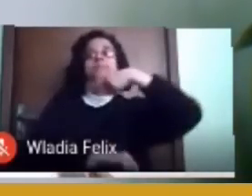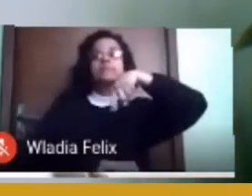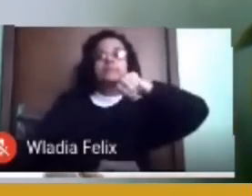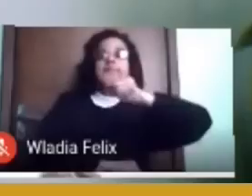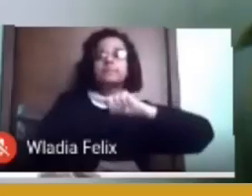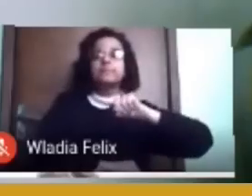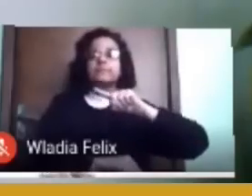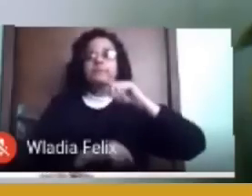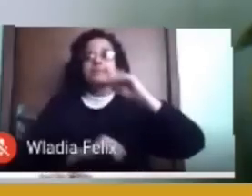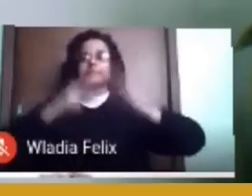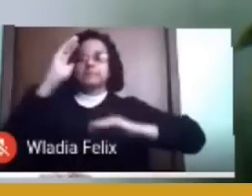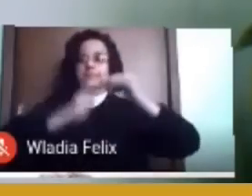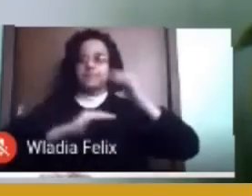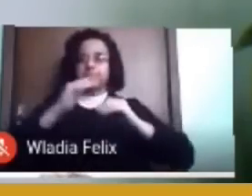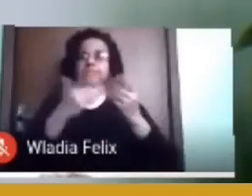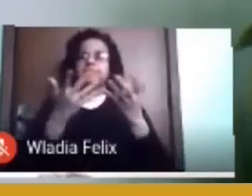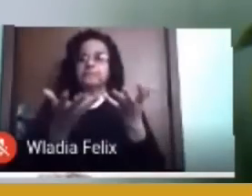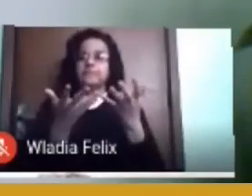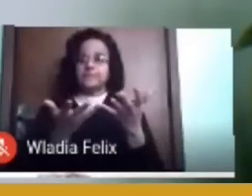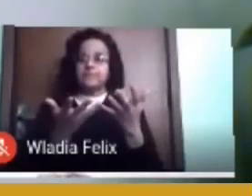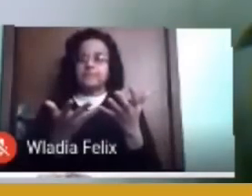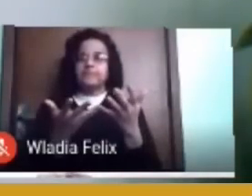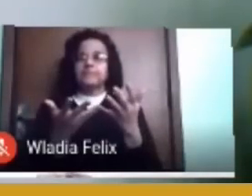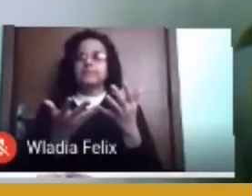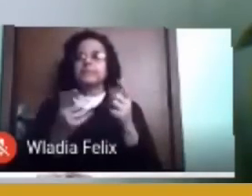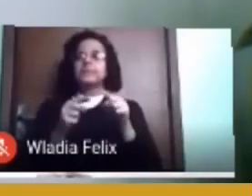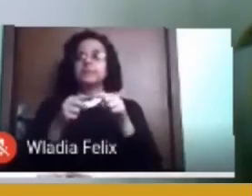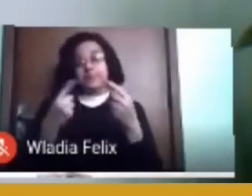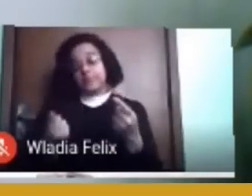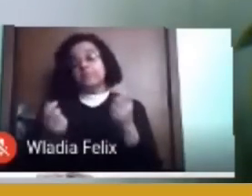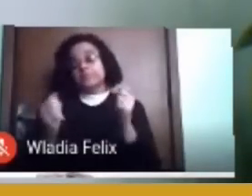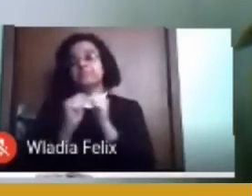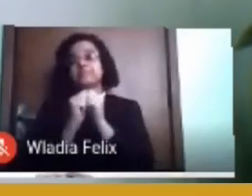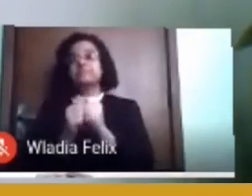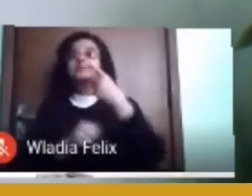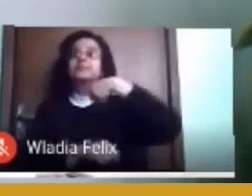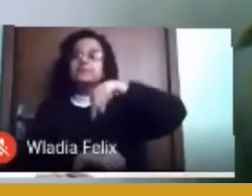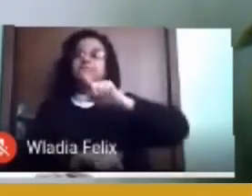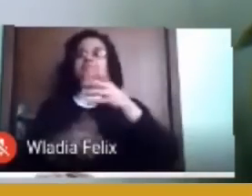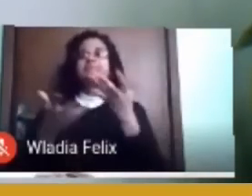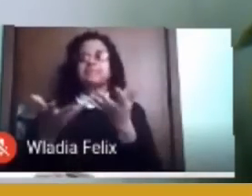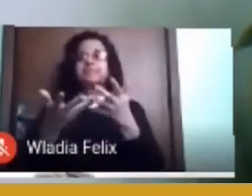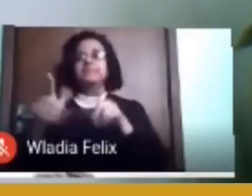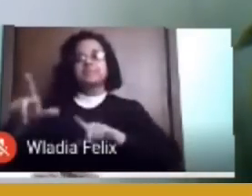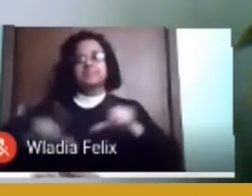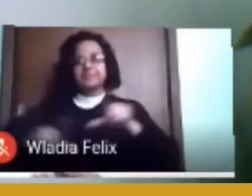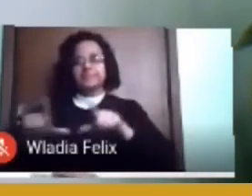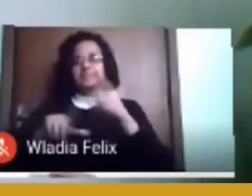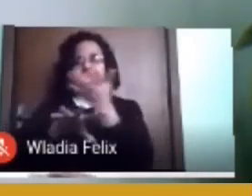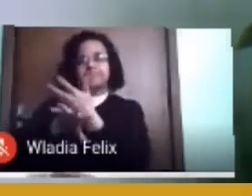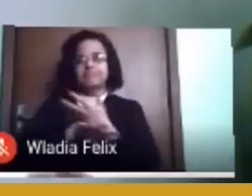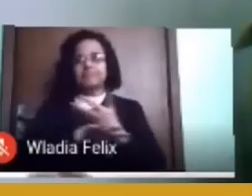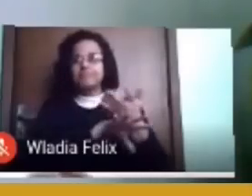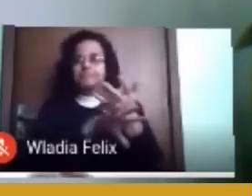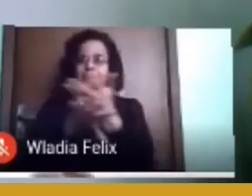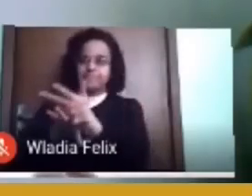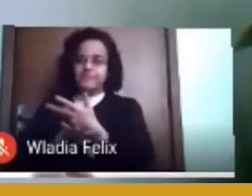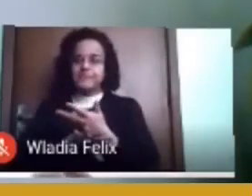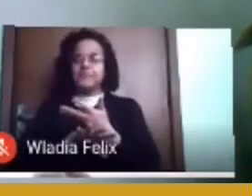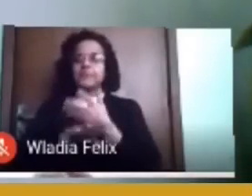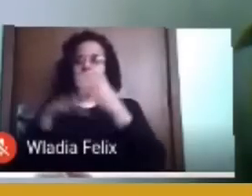a essa demanda de violência. Criou-se um mito de ideologia de gênero, né? Que é um conceito